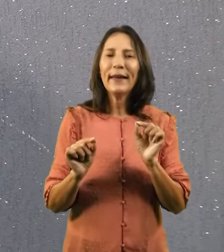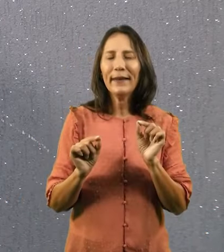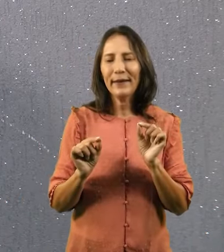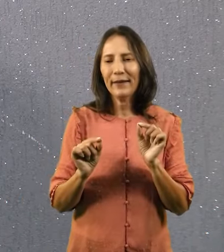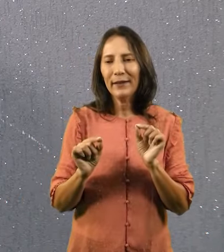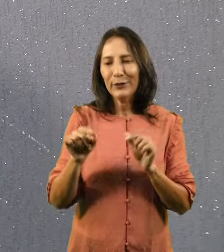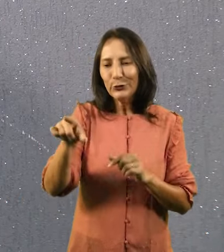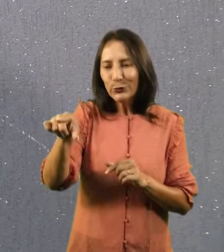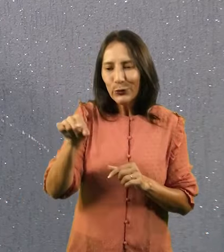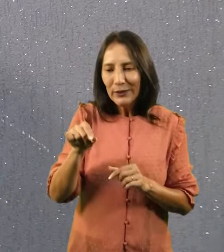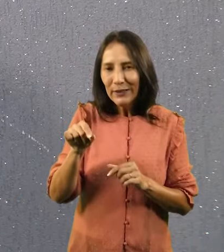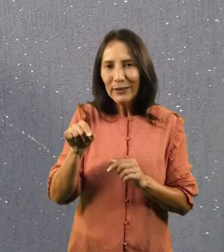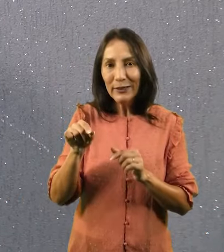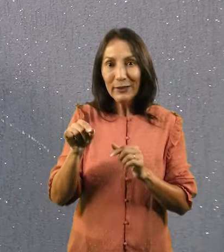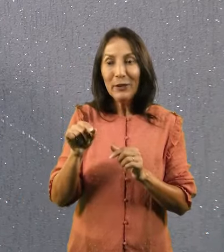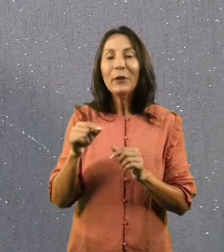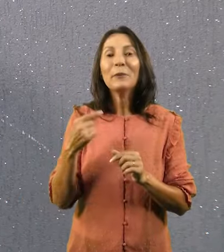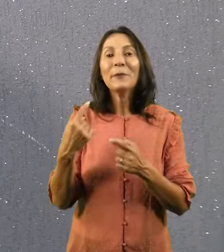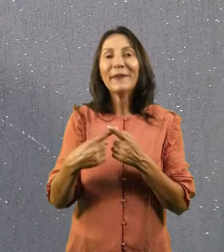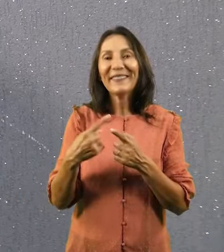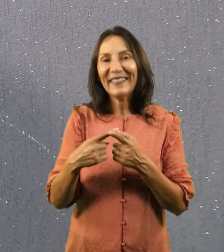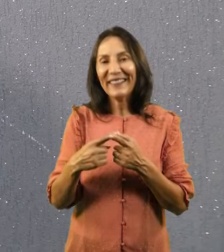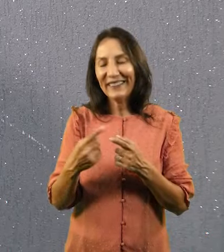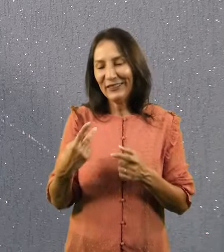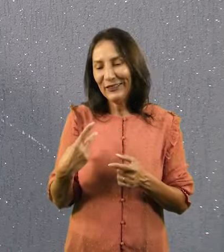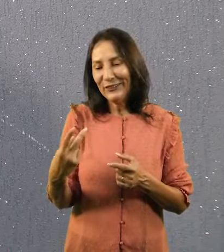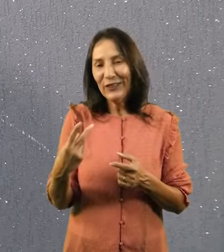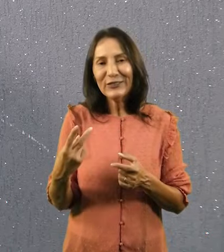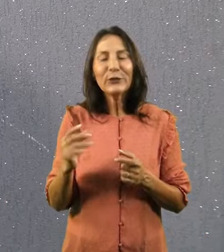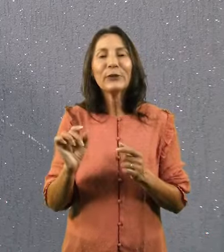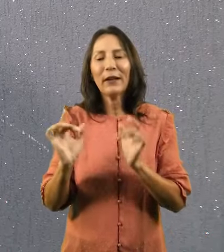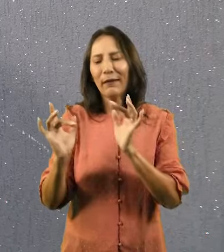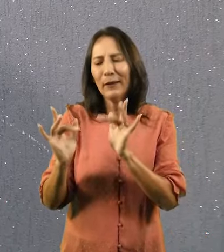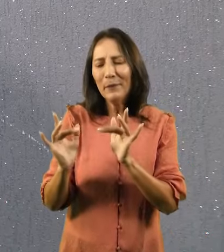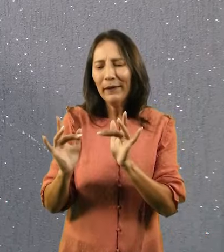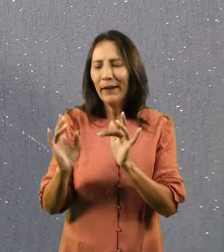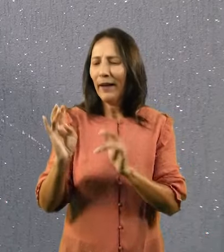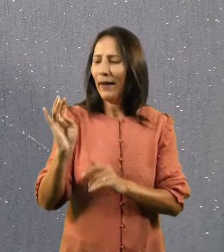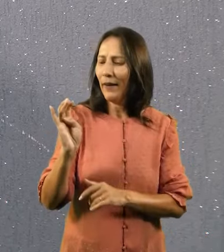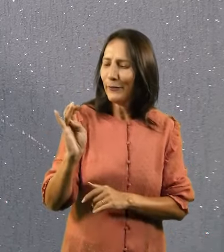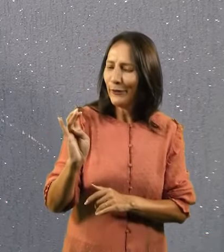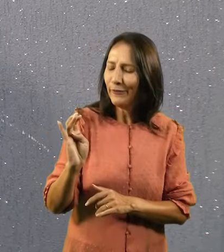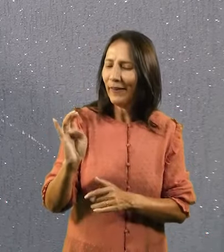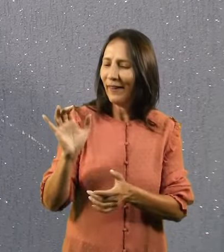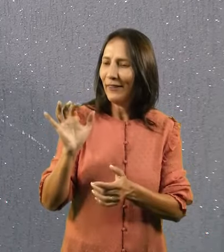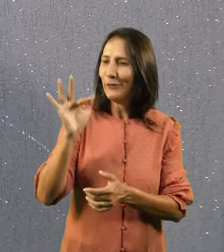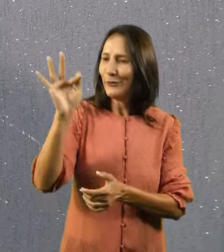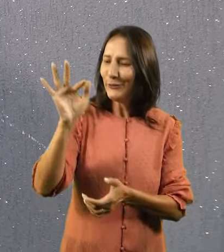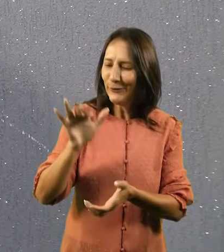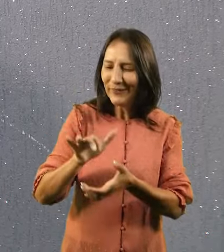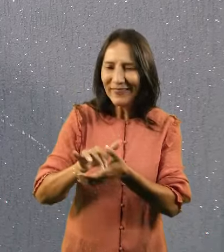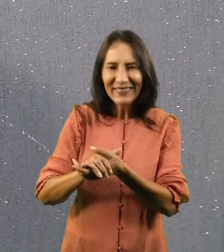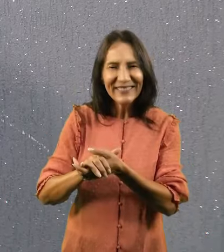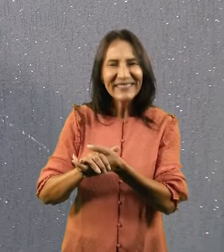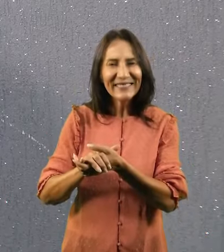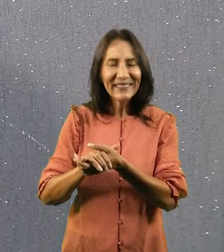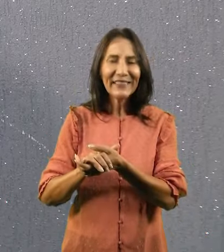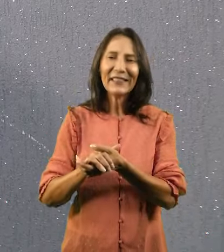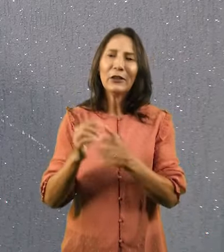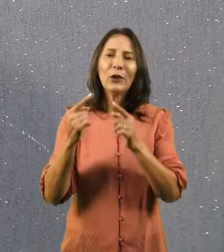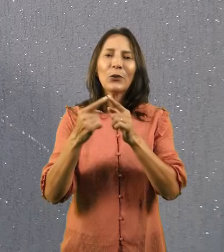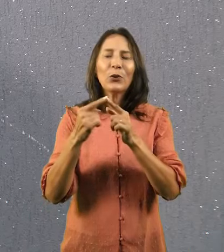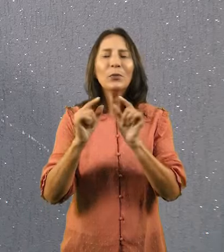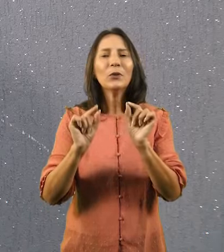nossa vida a dois, né, com quem vamos namorar, noivar e casar, são coisas assim que falam muito sobre o